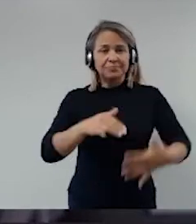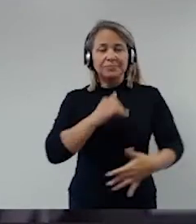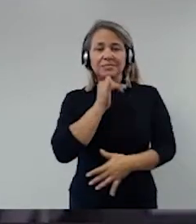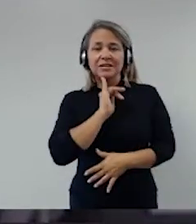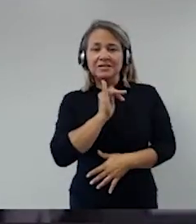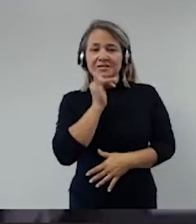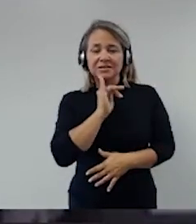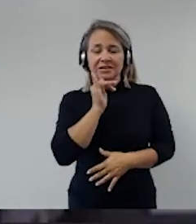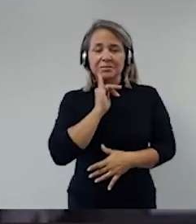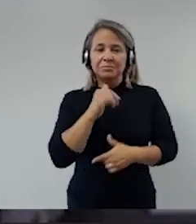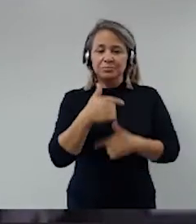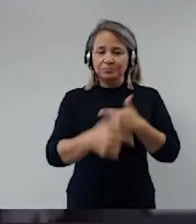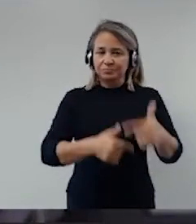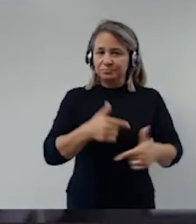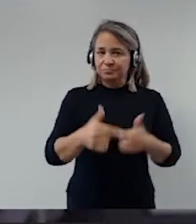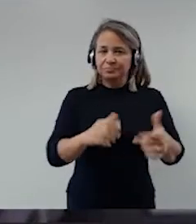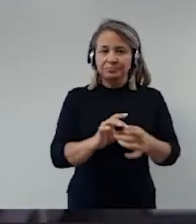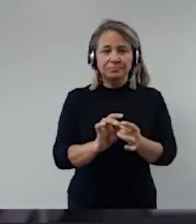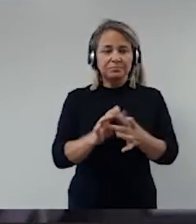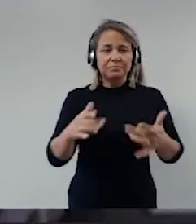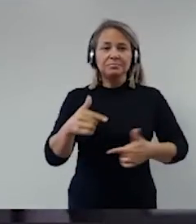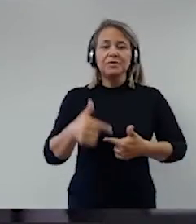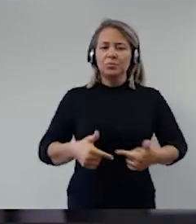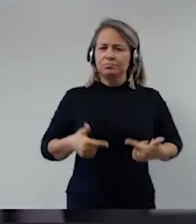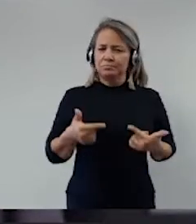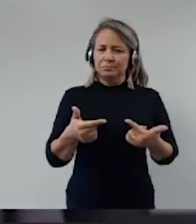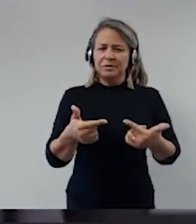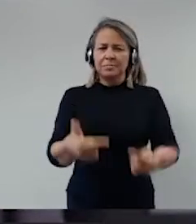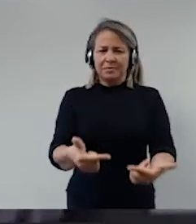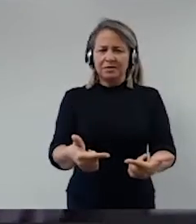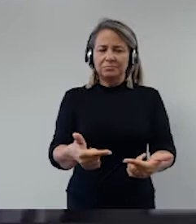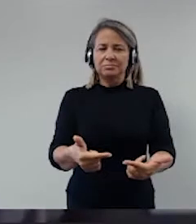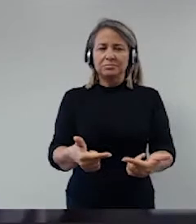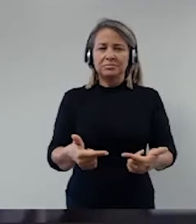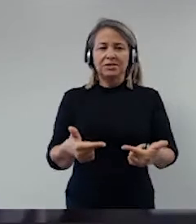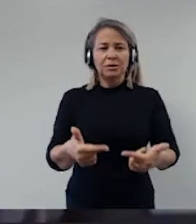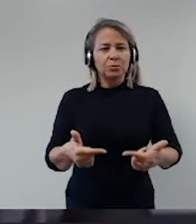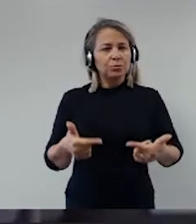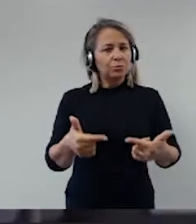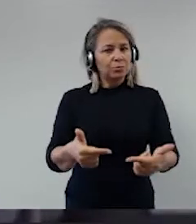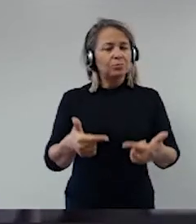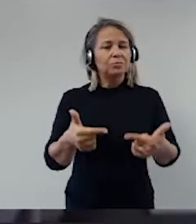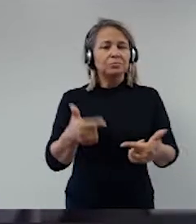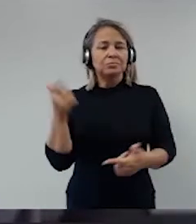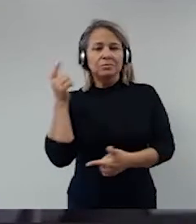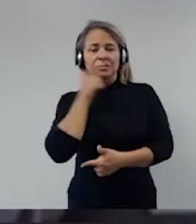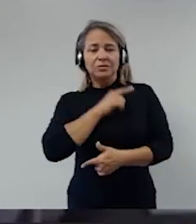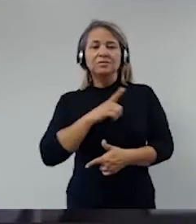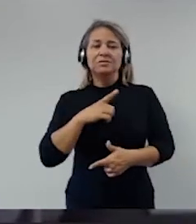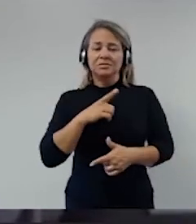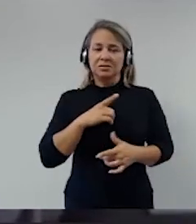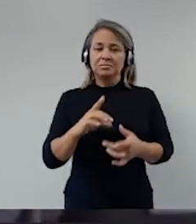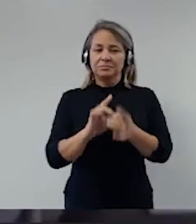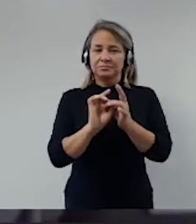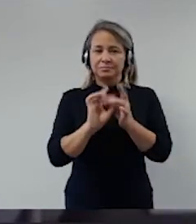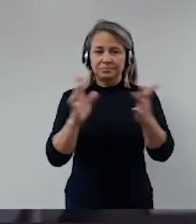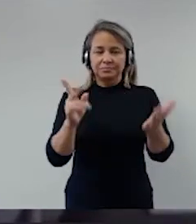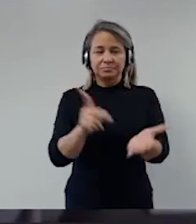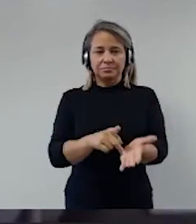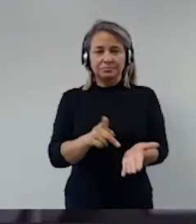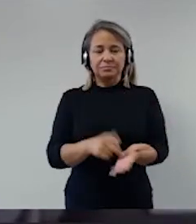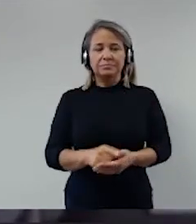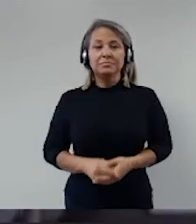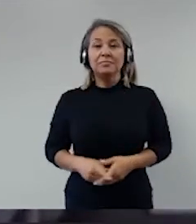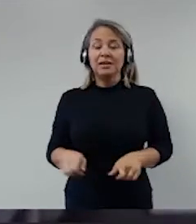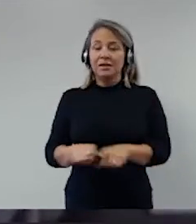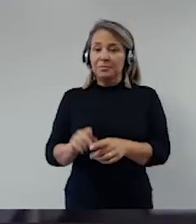exercício democrático e de uma atuação resistente para esse Estado Democrático de Direito. Também cumprimento aqui a doutora